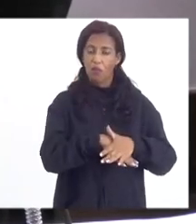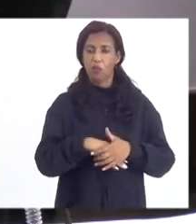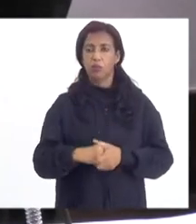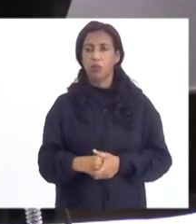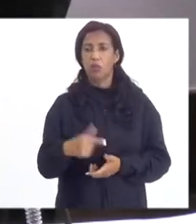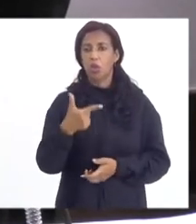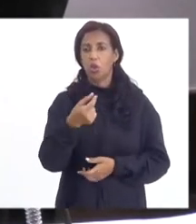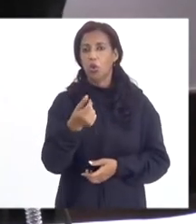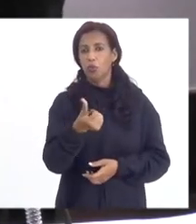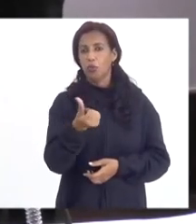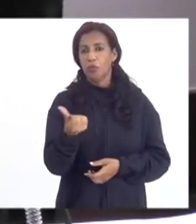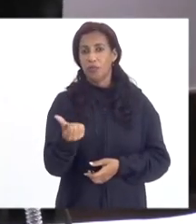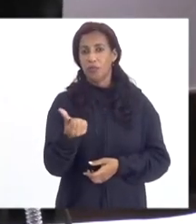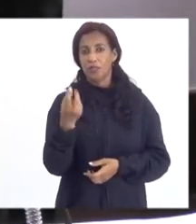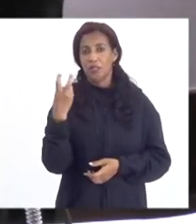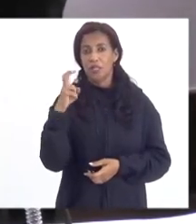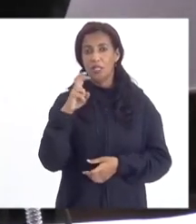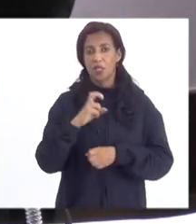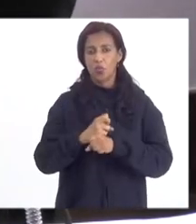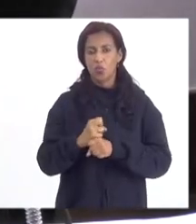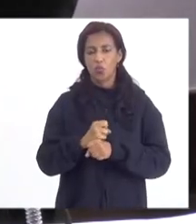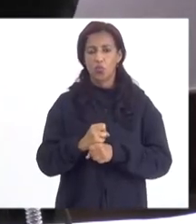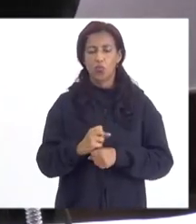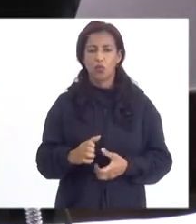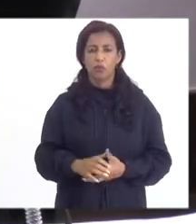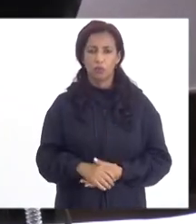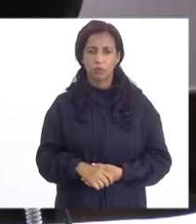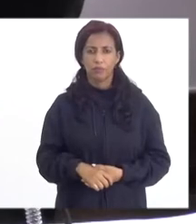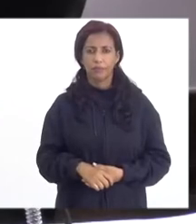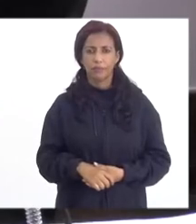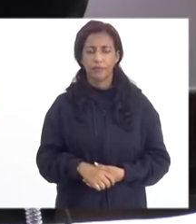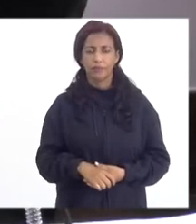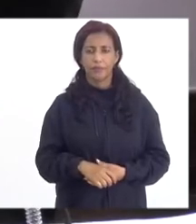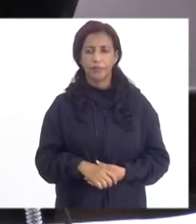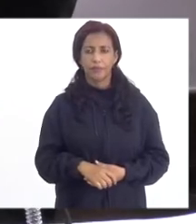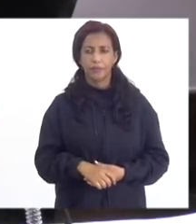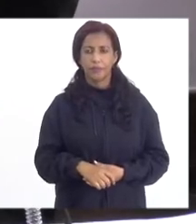é de 16, já está com 5 anos.